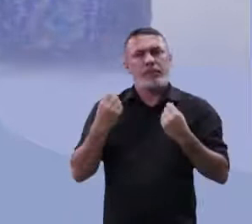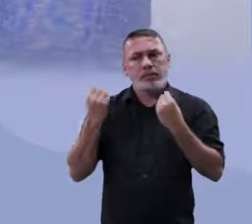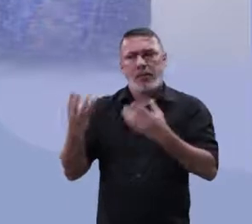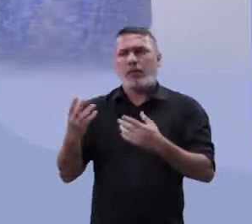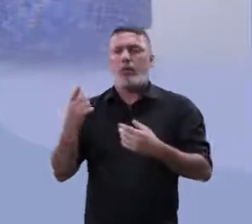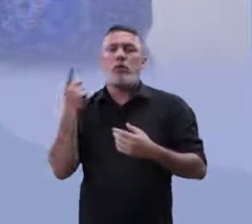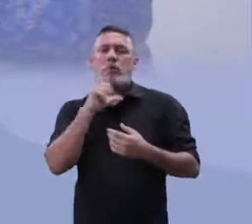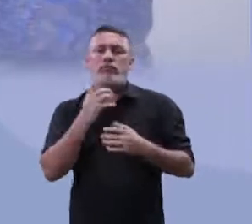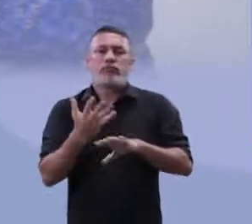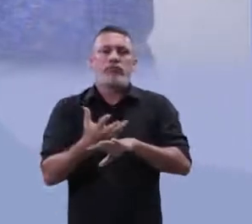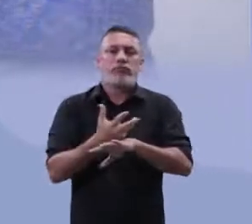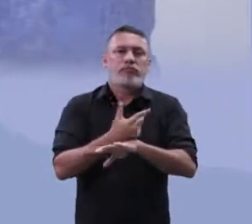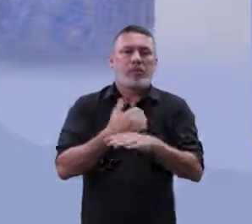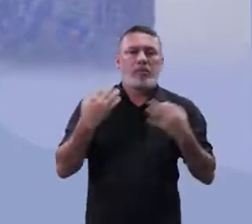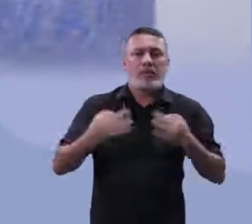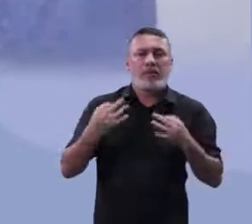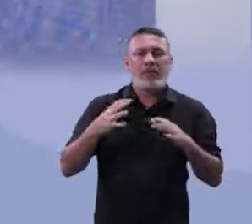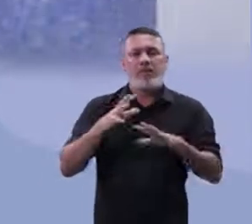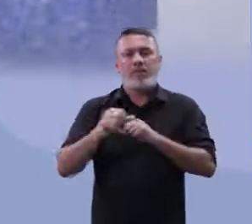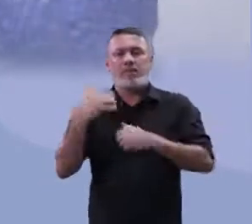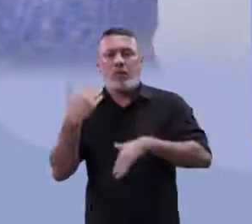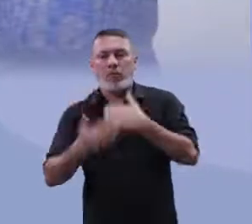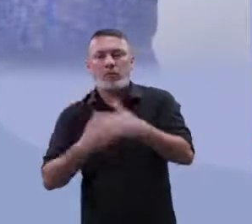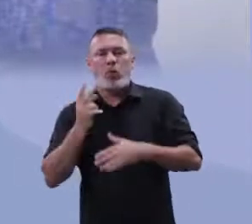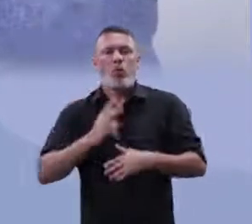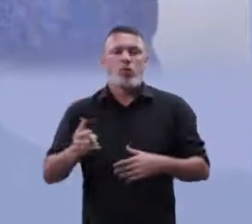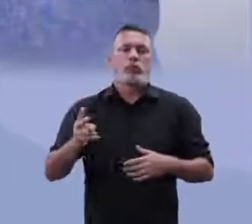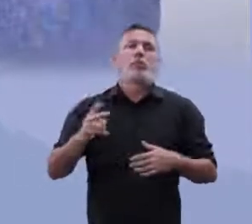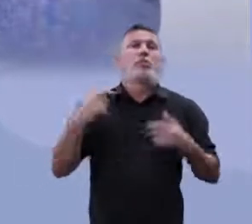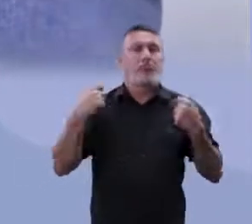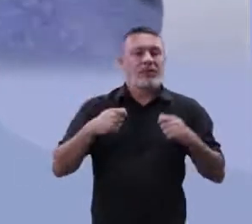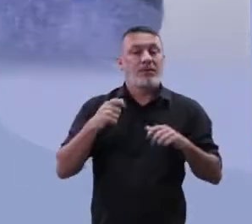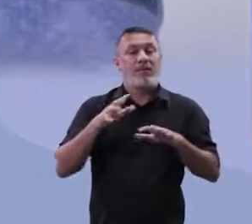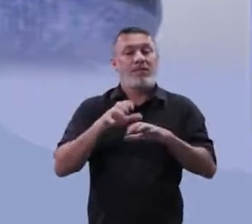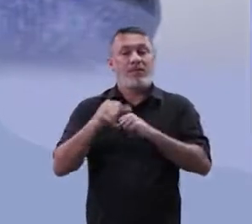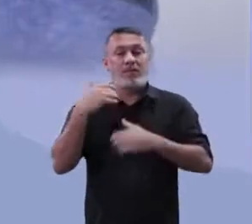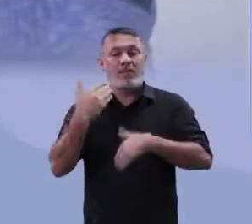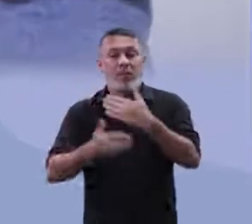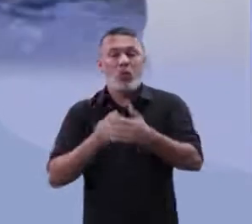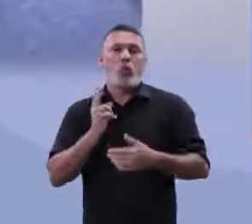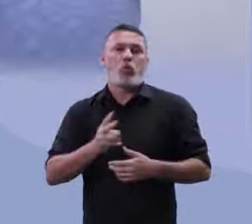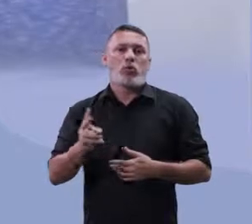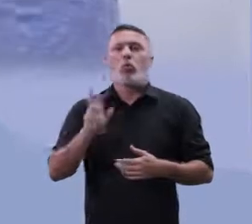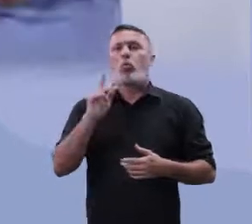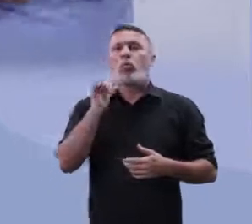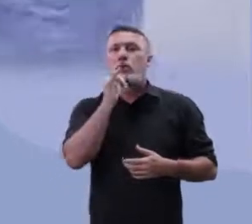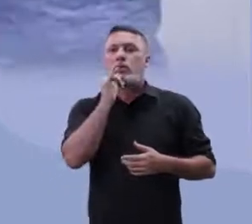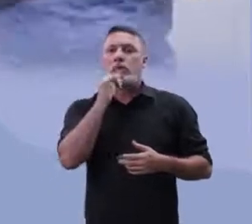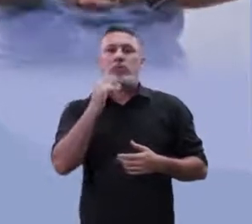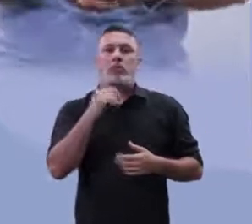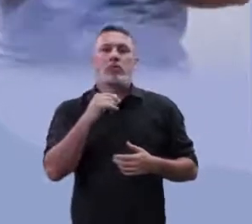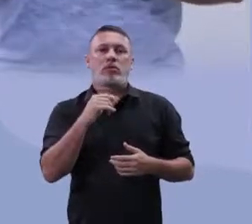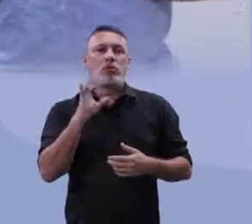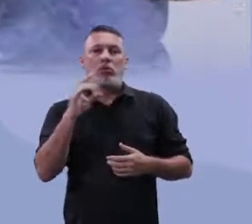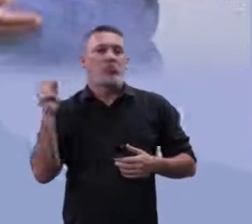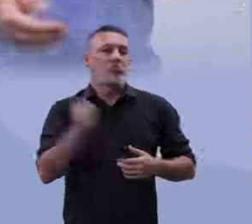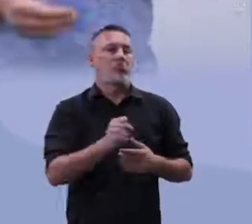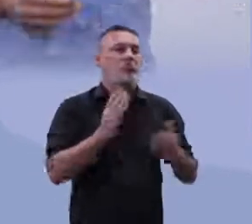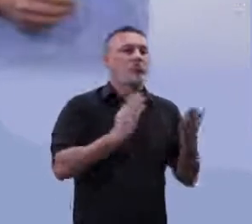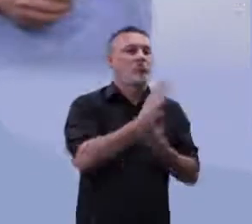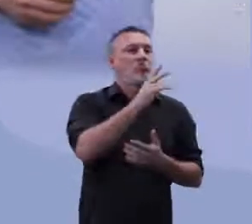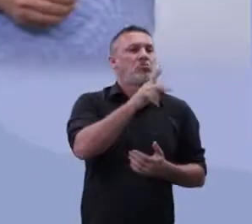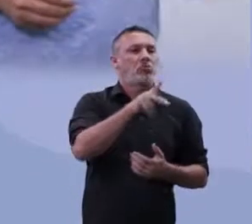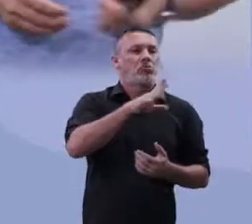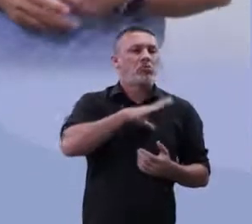precisa fornecer esse aperfeiçoamento, essa formação continuada, ou seja, não é eu peguei o meu diploma enquanto professor